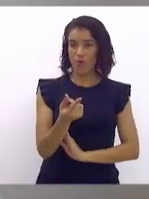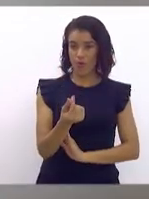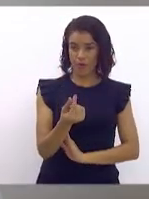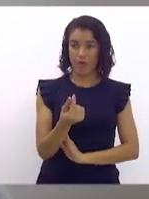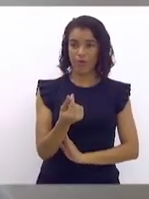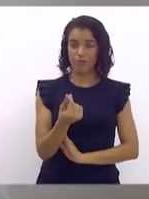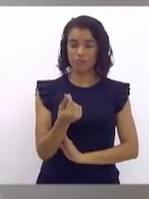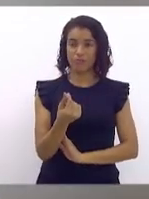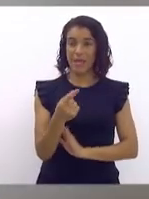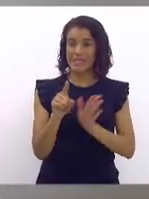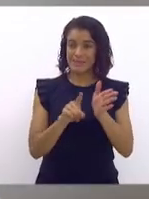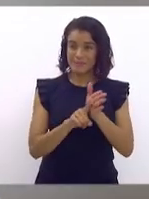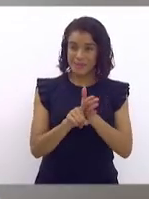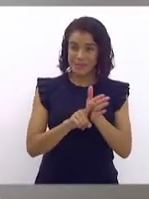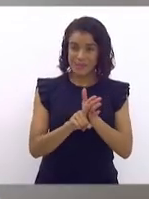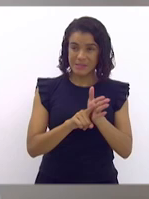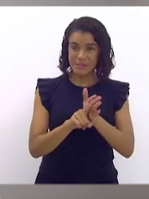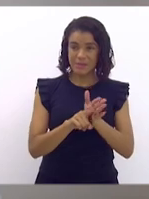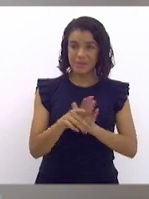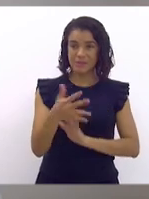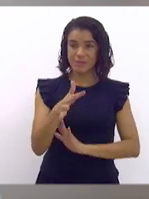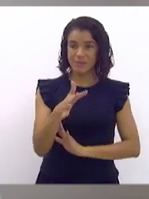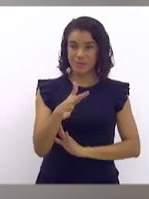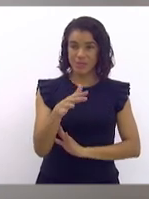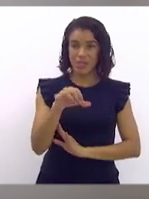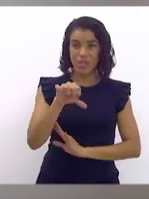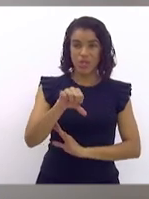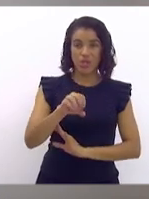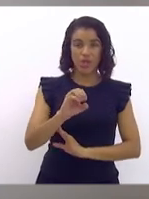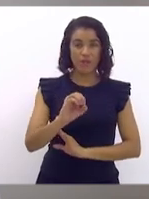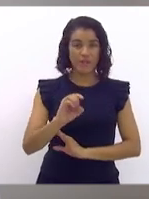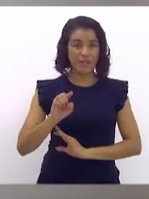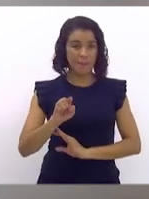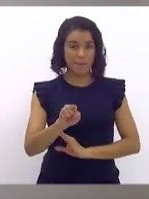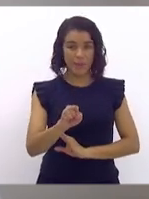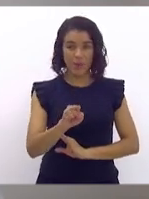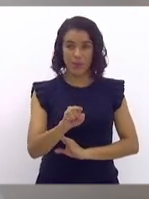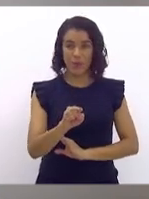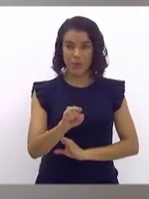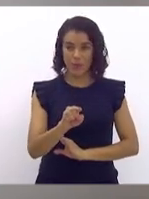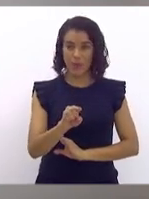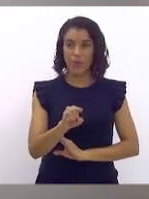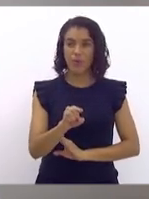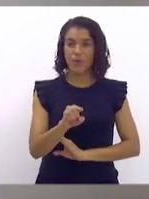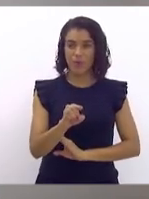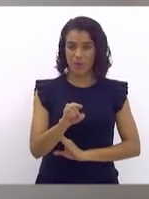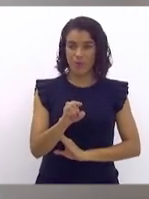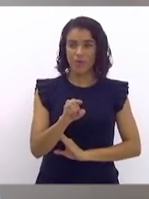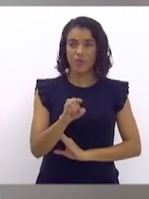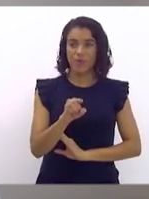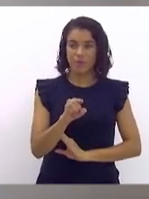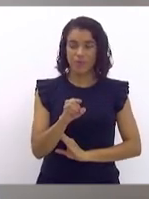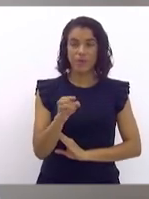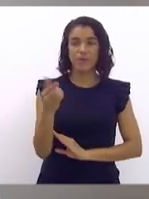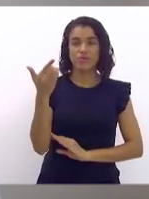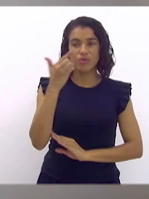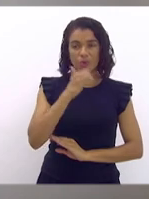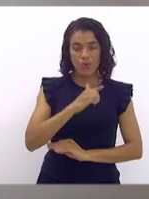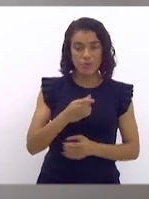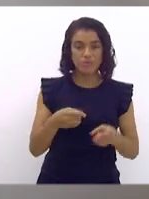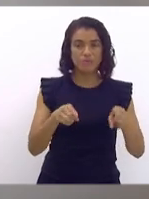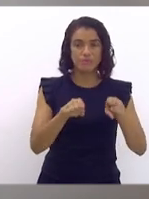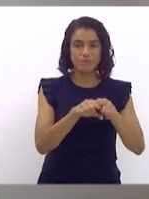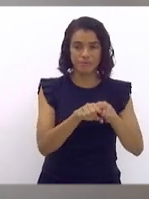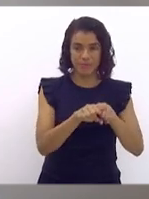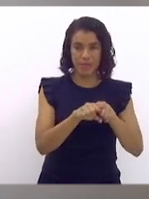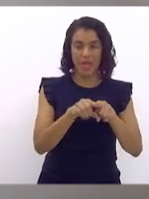valor, mas essa pesquisa ela custou em torno de 90 mil reais. Nossa só. Foi uma pesquisa que a gente conseguiu uma parceria